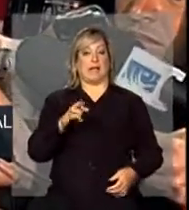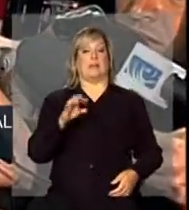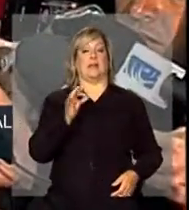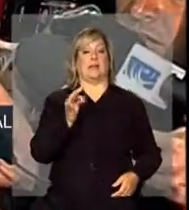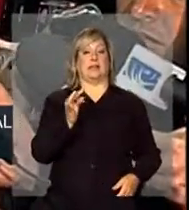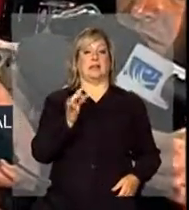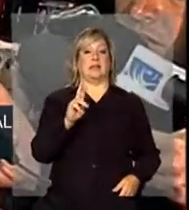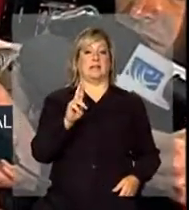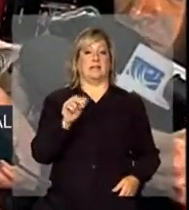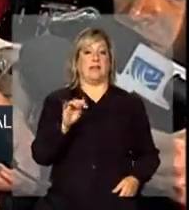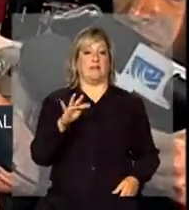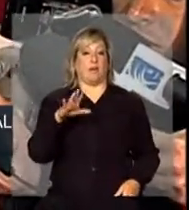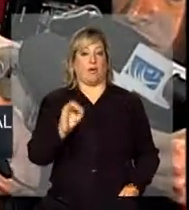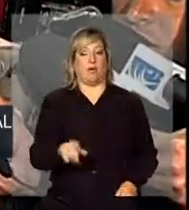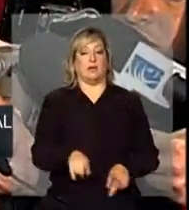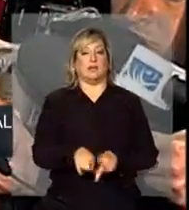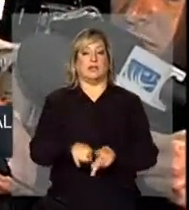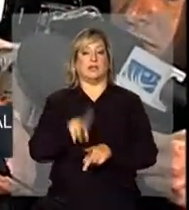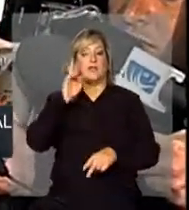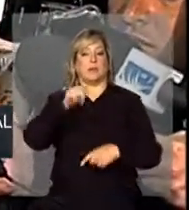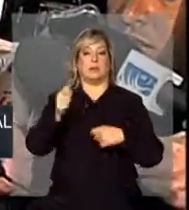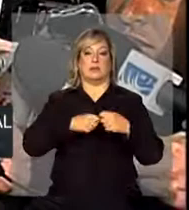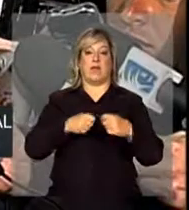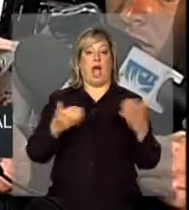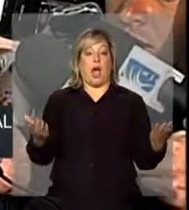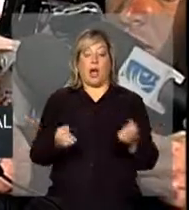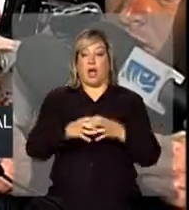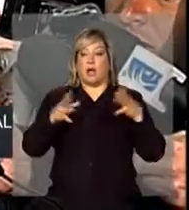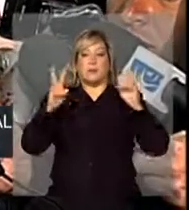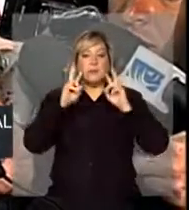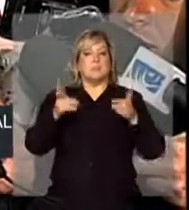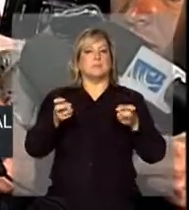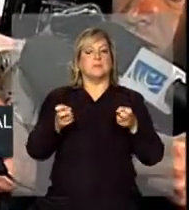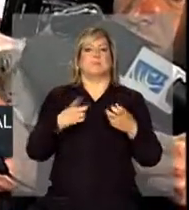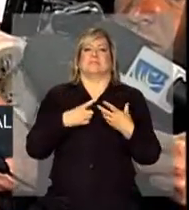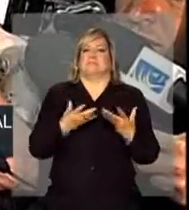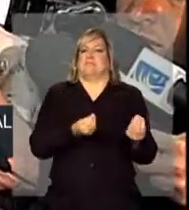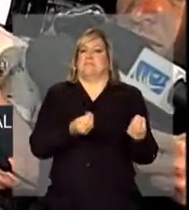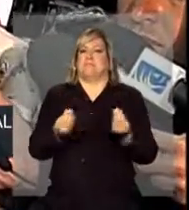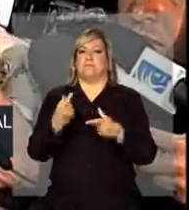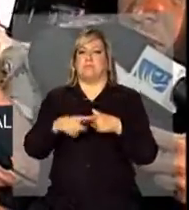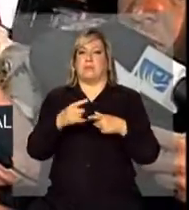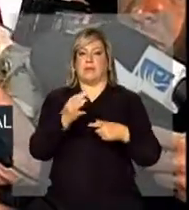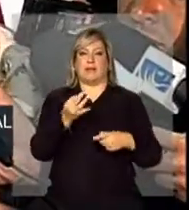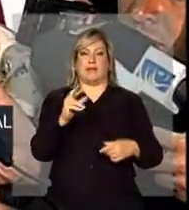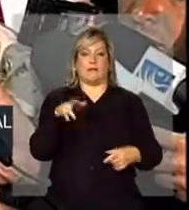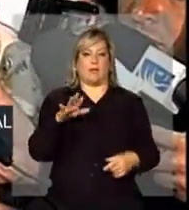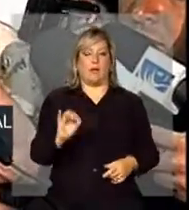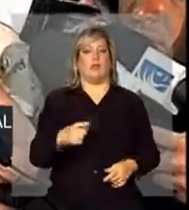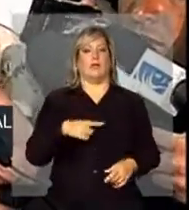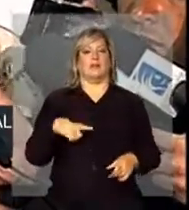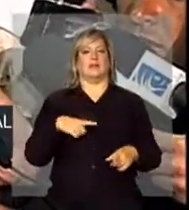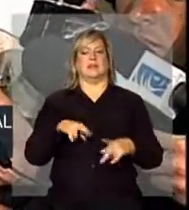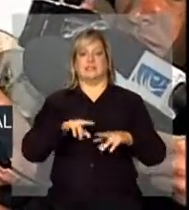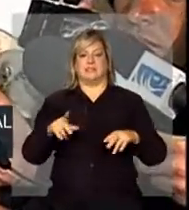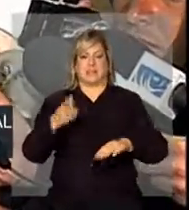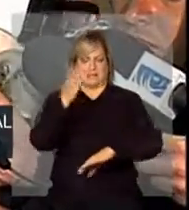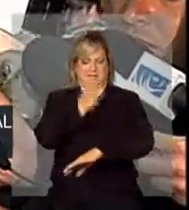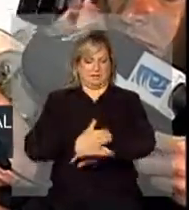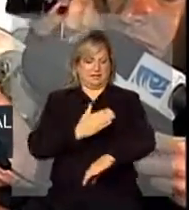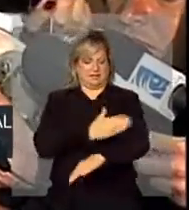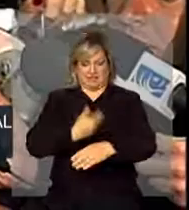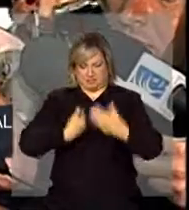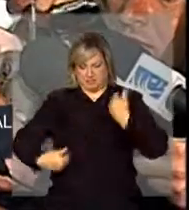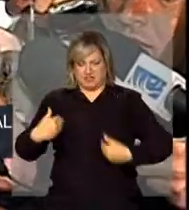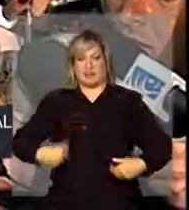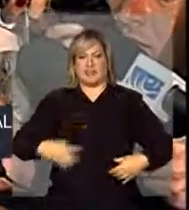Mas hoje nós temos uma percepção mais ampla e percebemos, portanto, que o tráfico para fins de mutilação, retirada